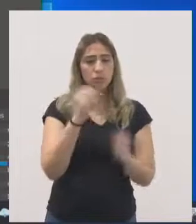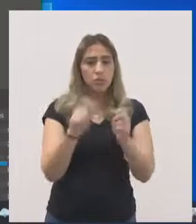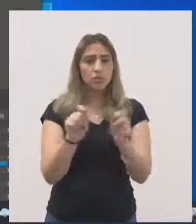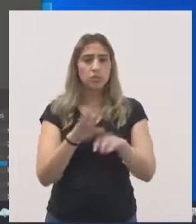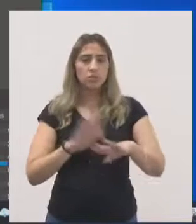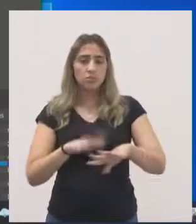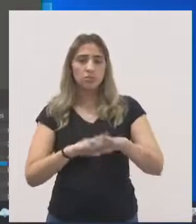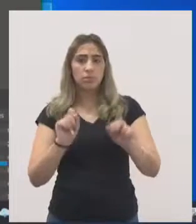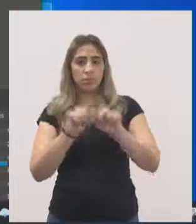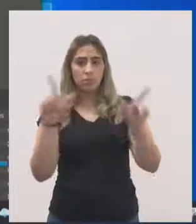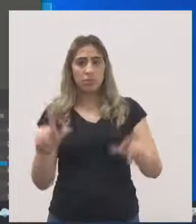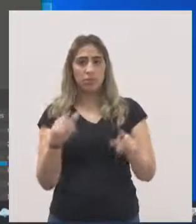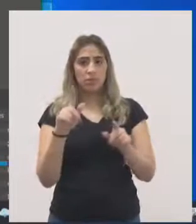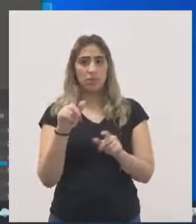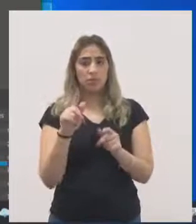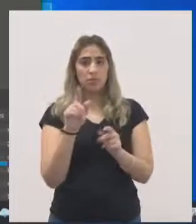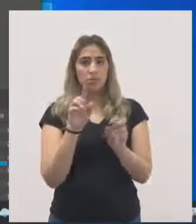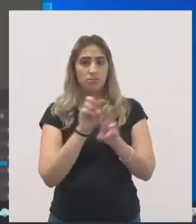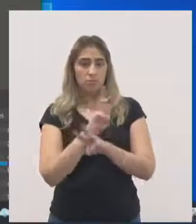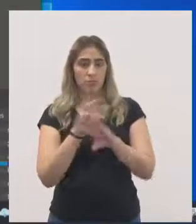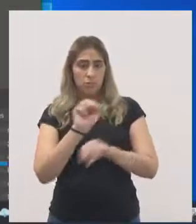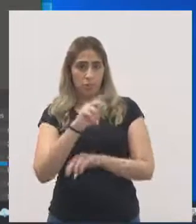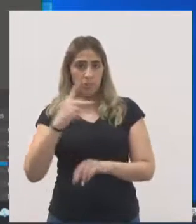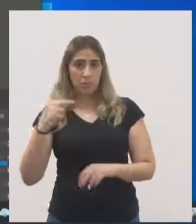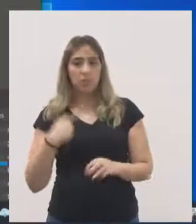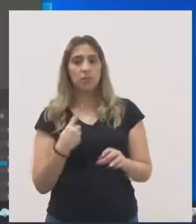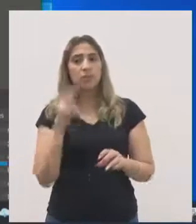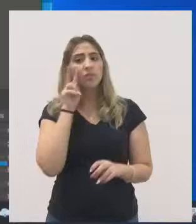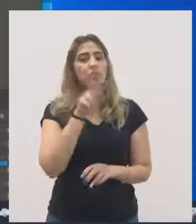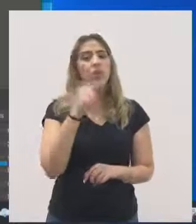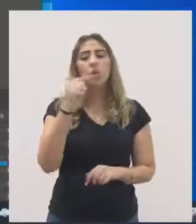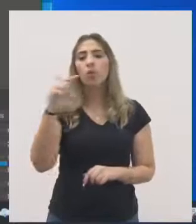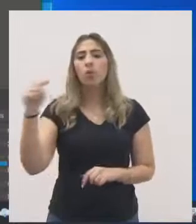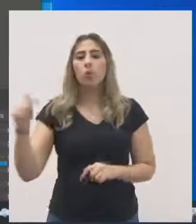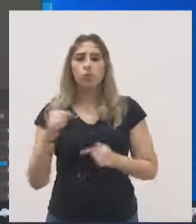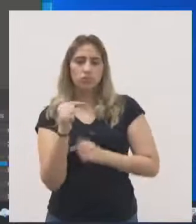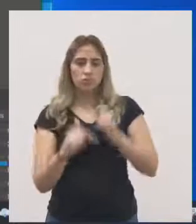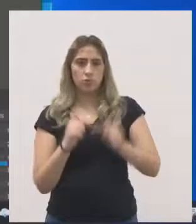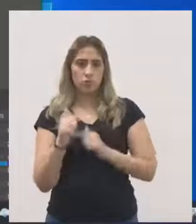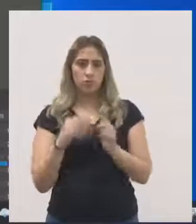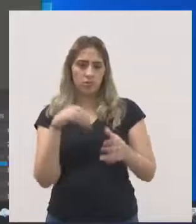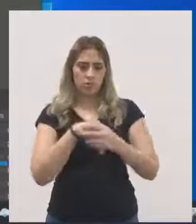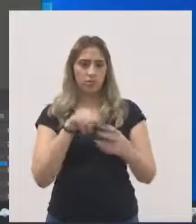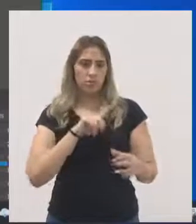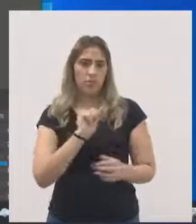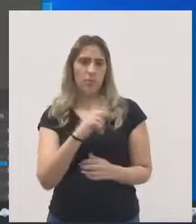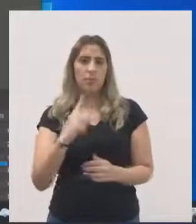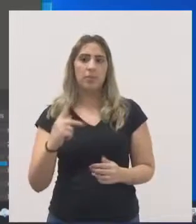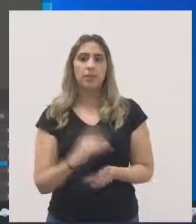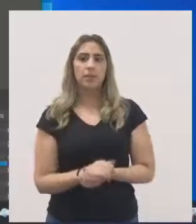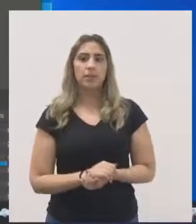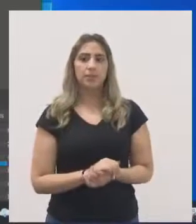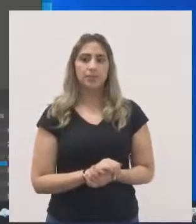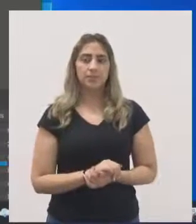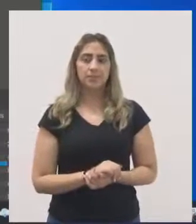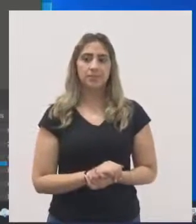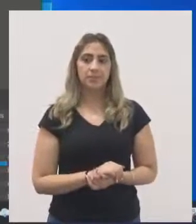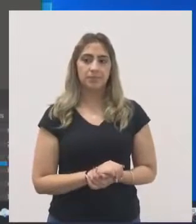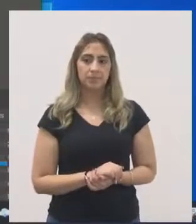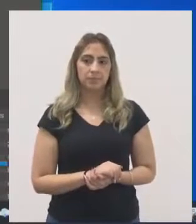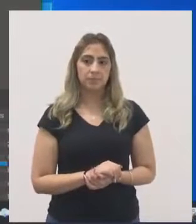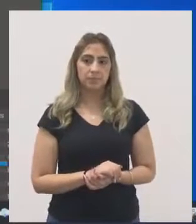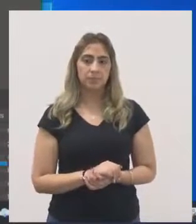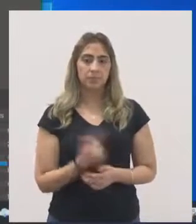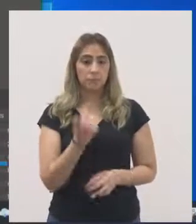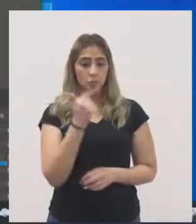abrir o programa, né? E explorar outras funcionalidades que a gente tem aqui, certo? Outras funções que a